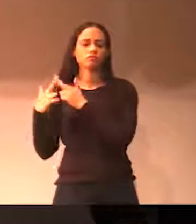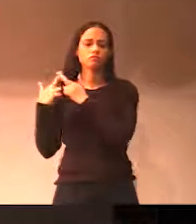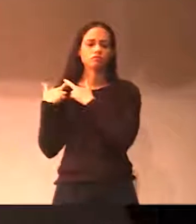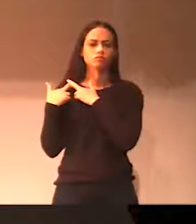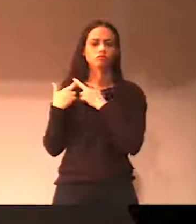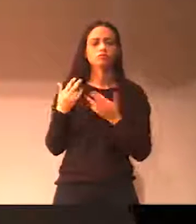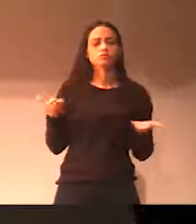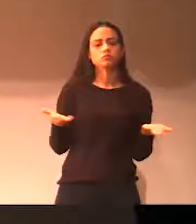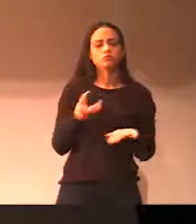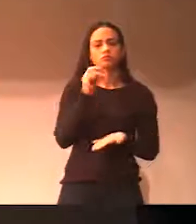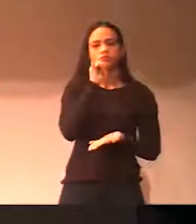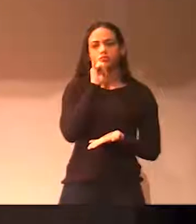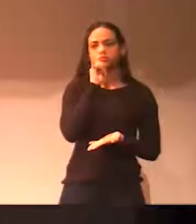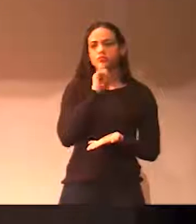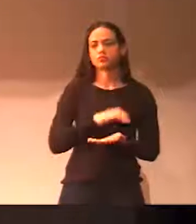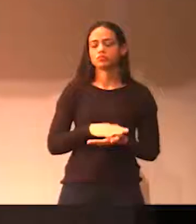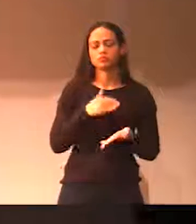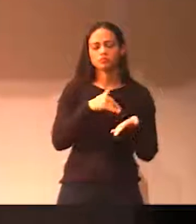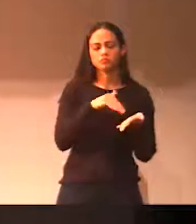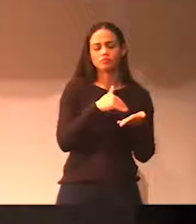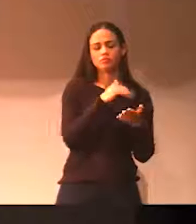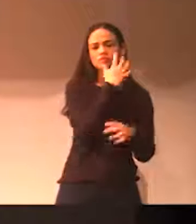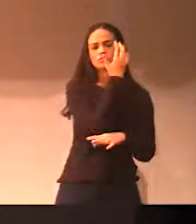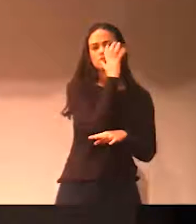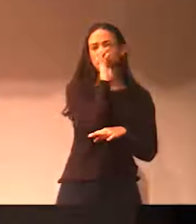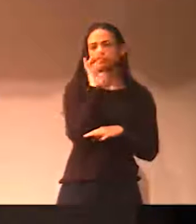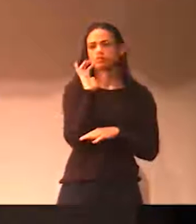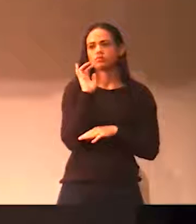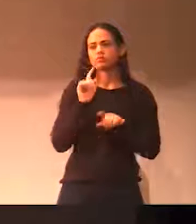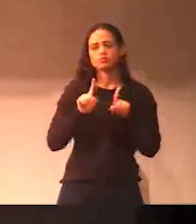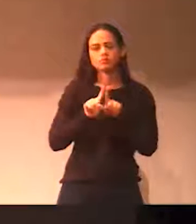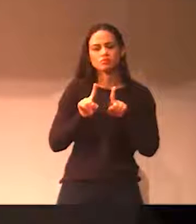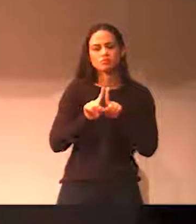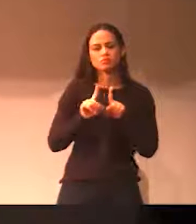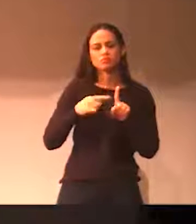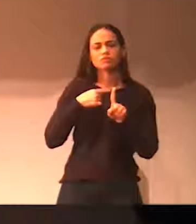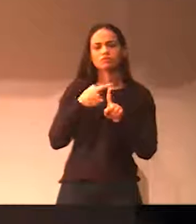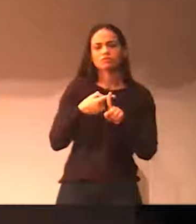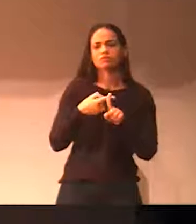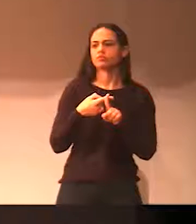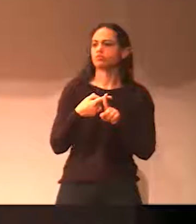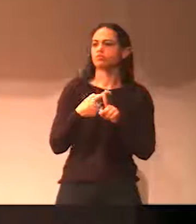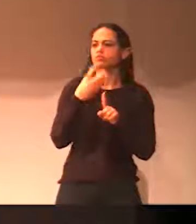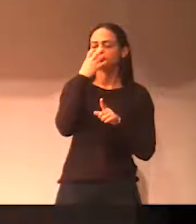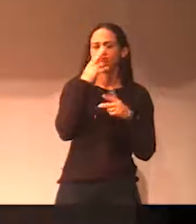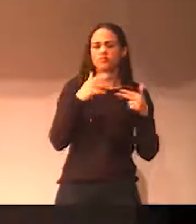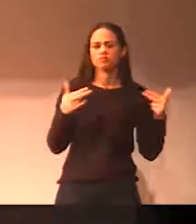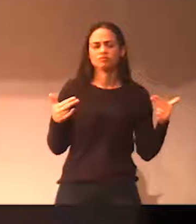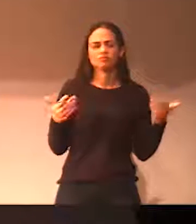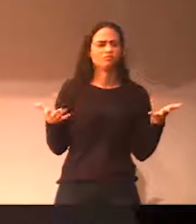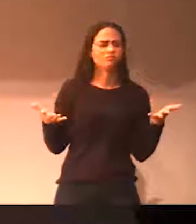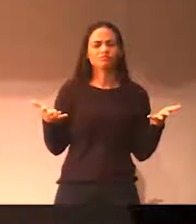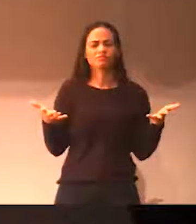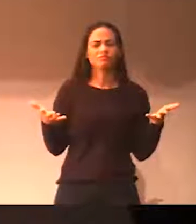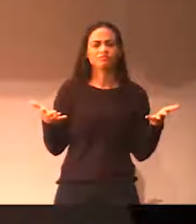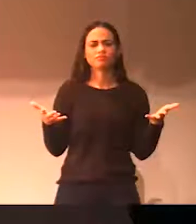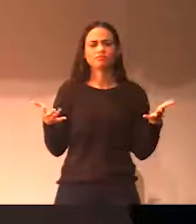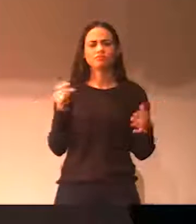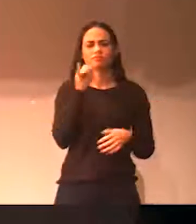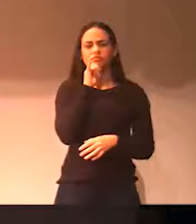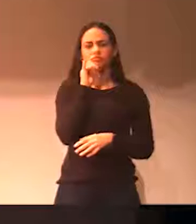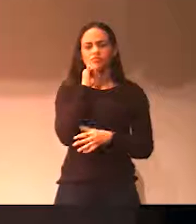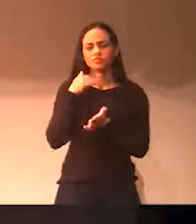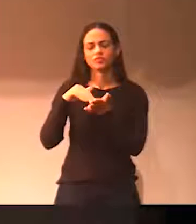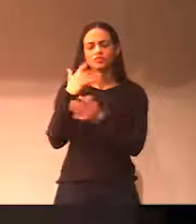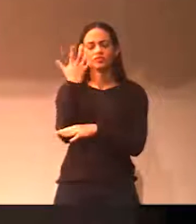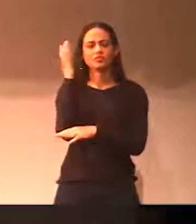Meio Ambiente e Bem-Estar Animal. Aí Vinhedo está na contramão, né? Pega a Secretaria de Meio Ambiente, joga o trânsito e nem passa perto da